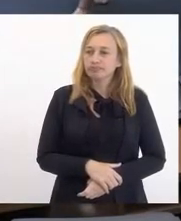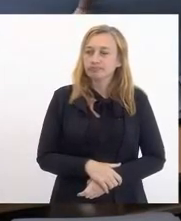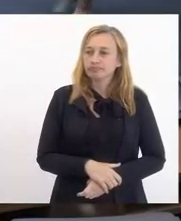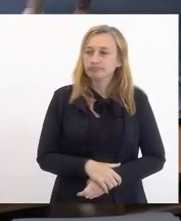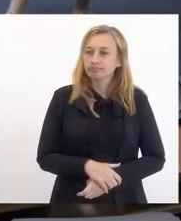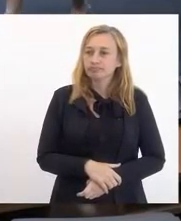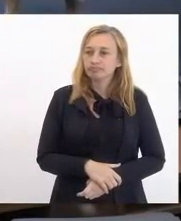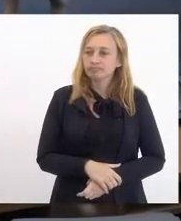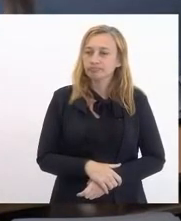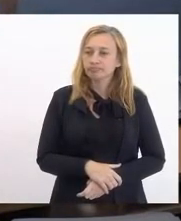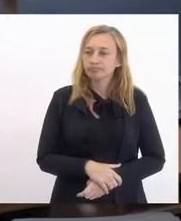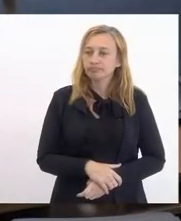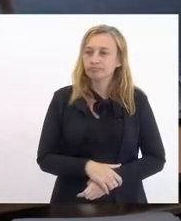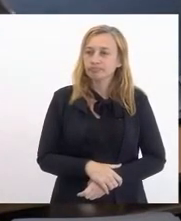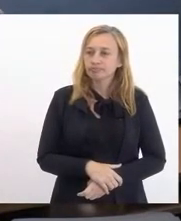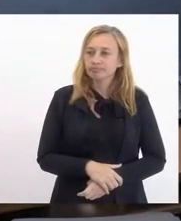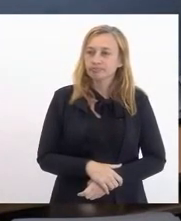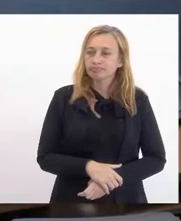Senhora presidente,